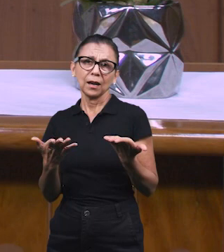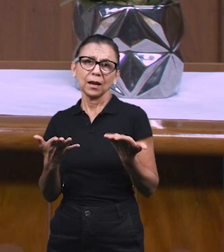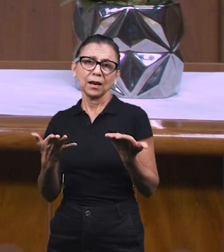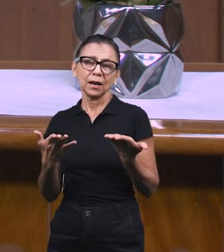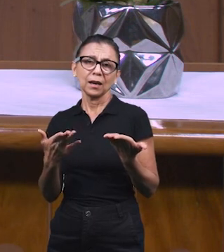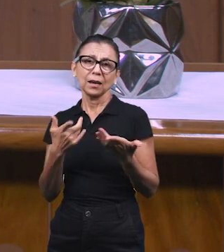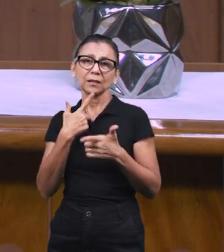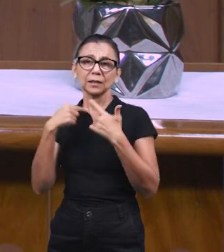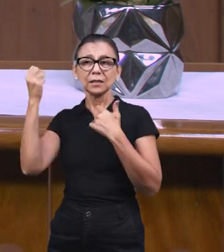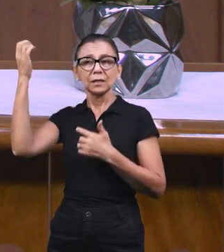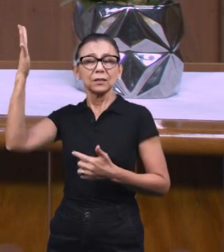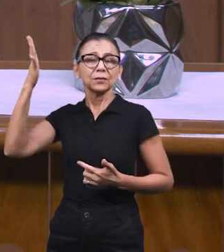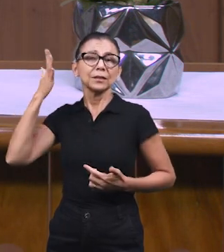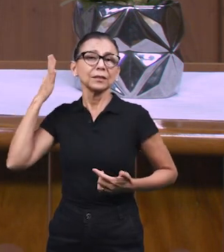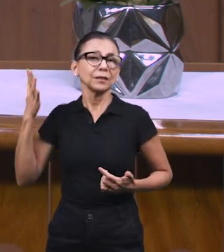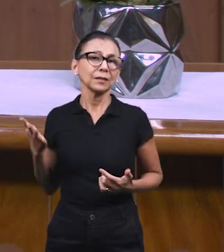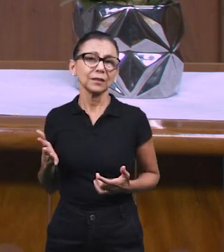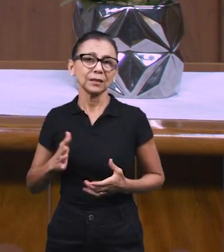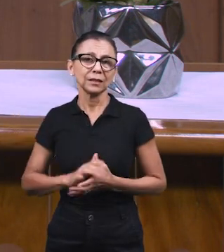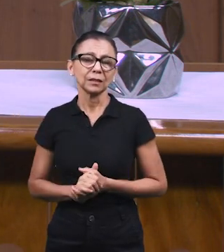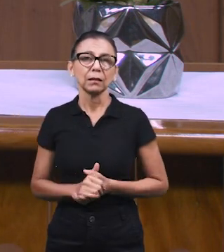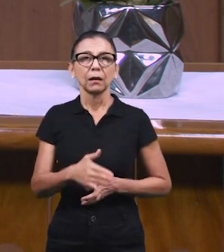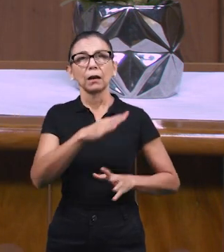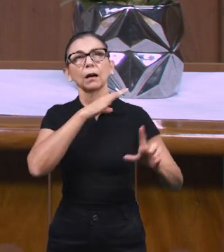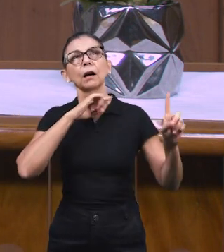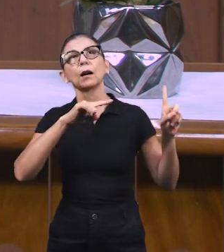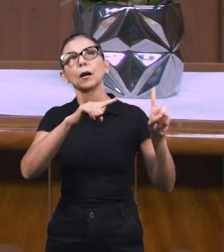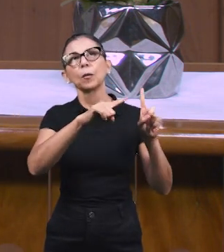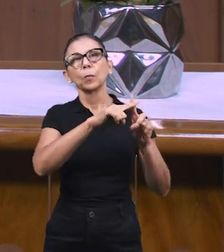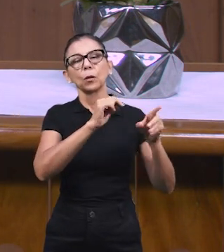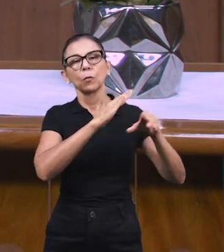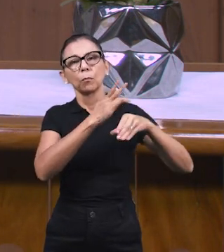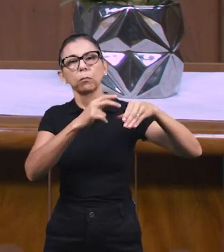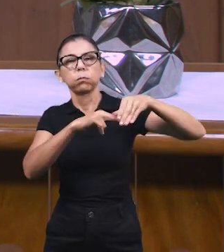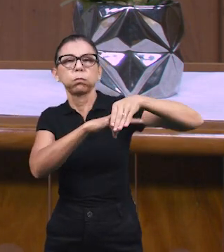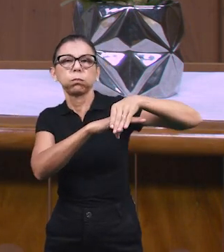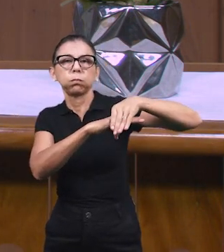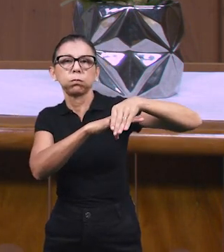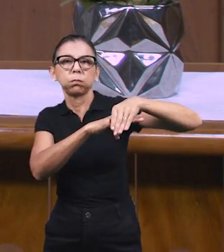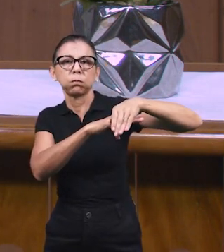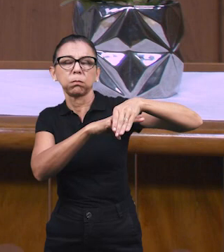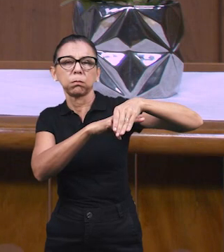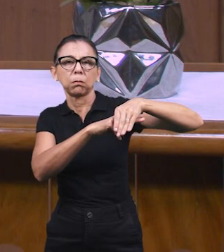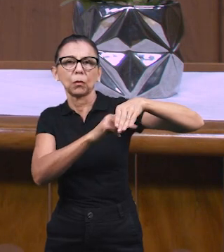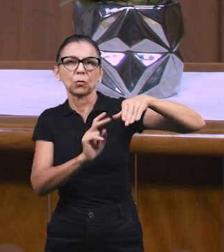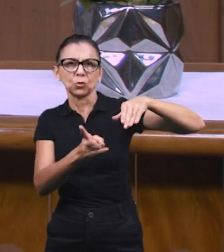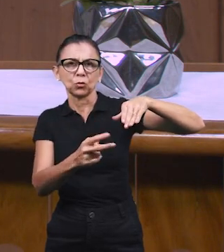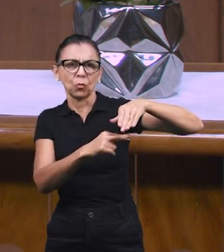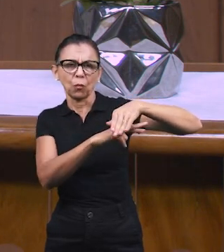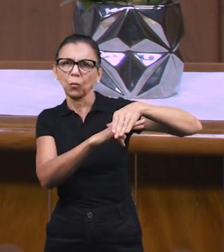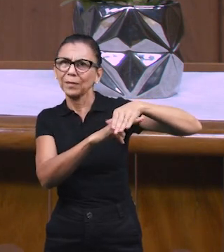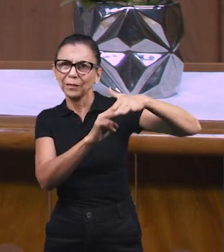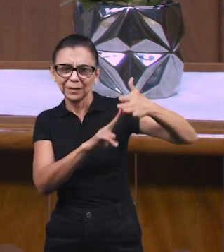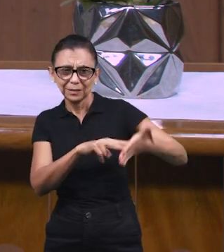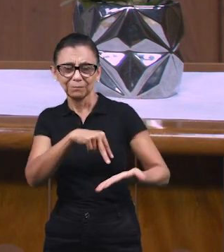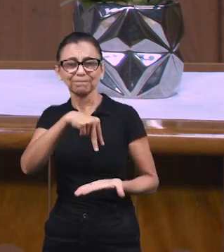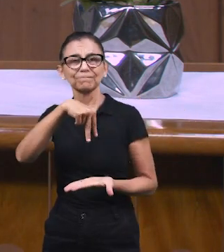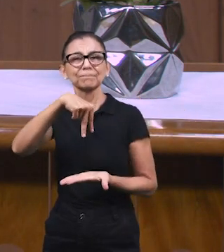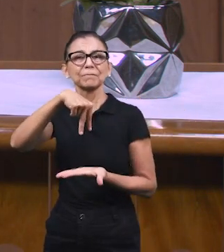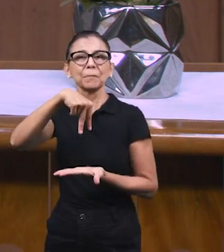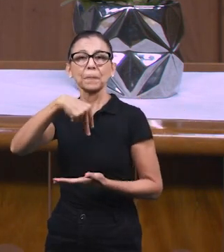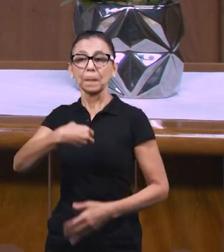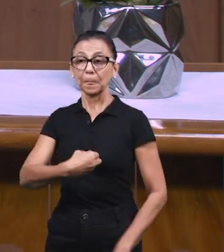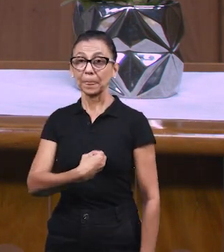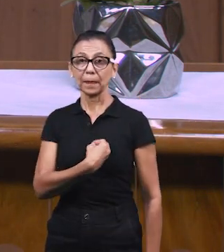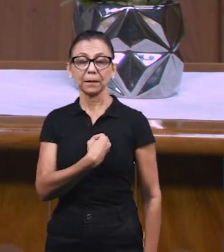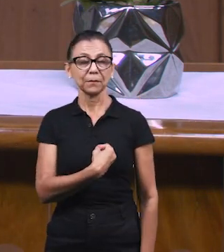conhecer. Ele não morreu e ficou no túmulo. Ele ressuscitou, ele está vivo.